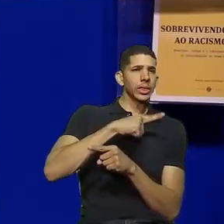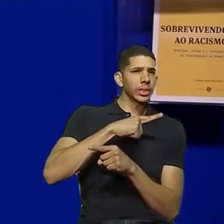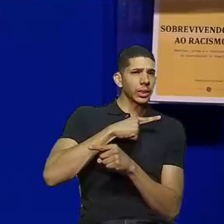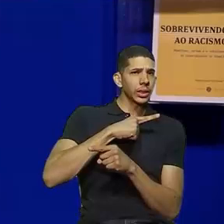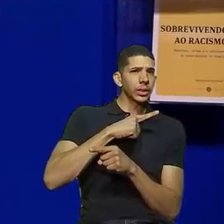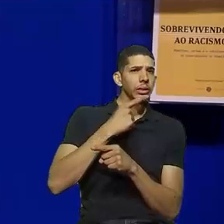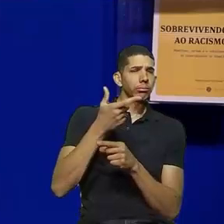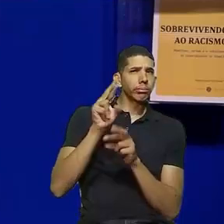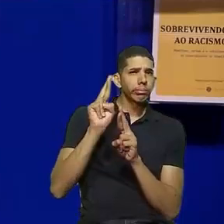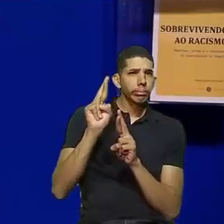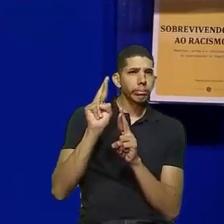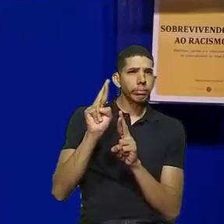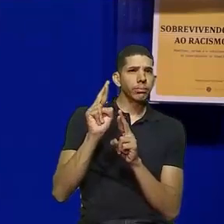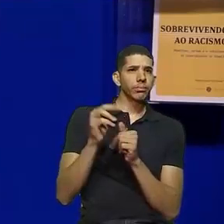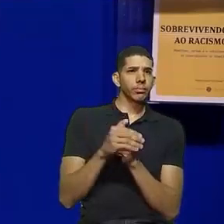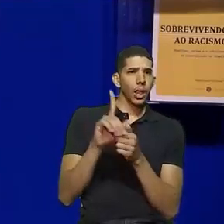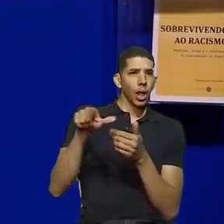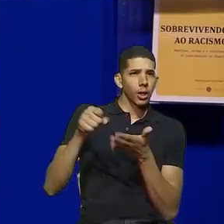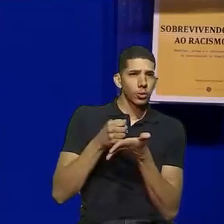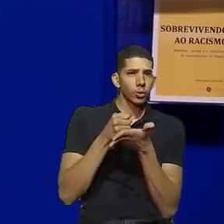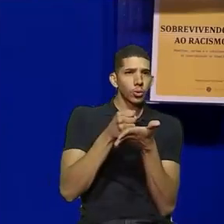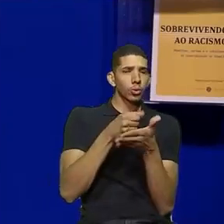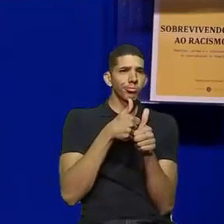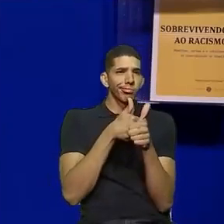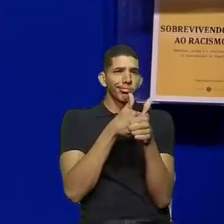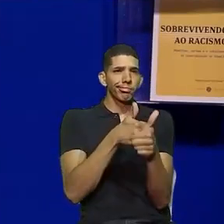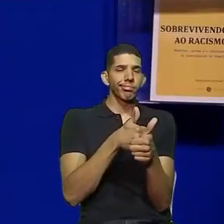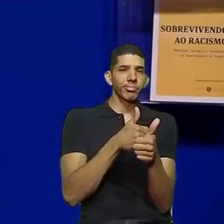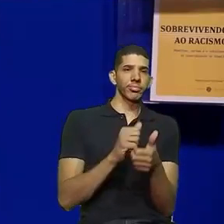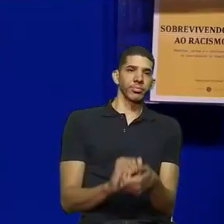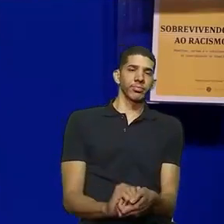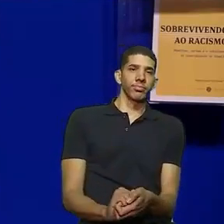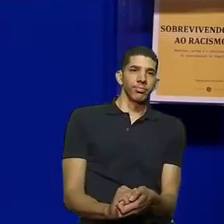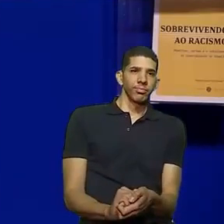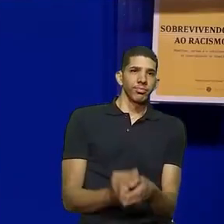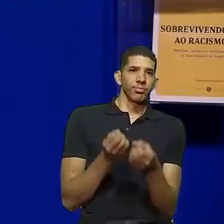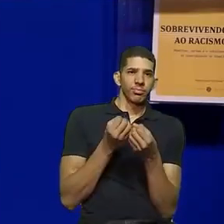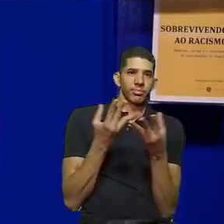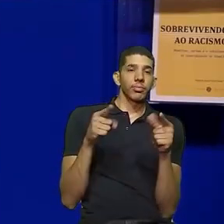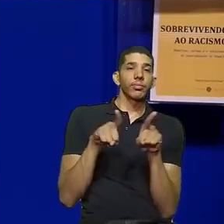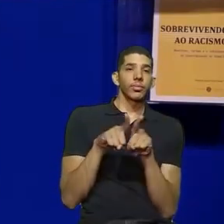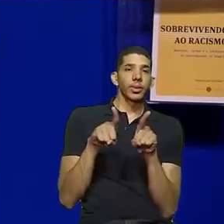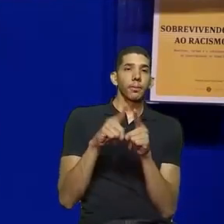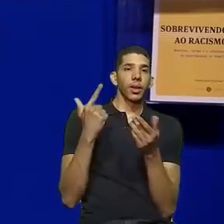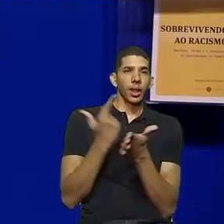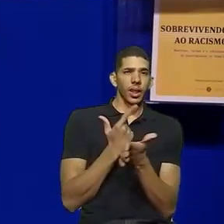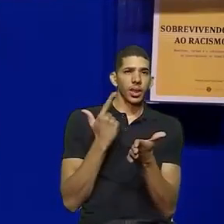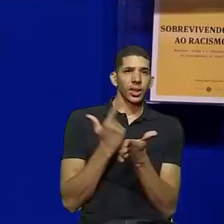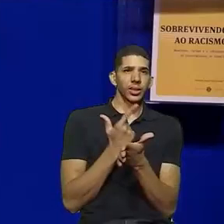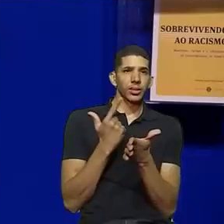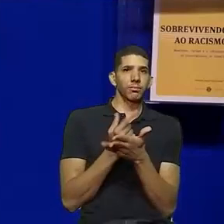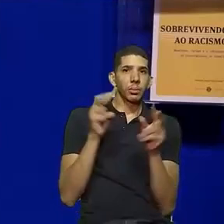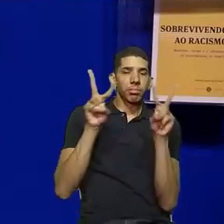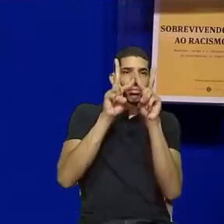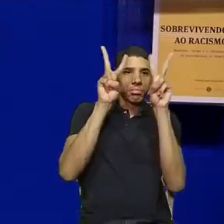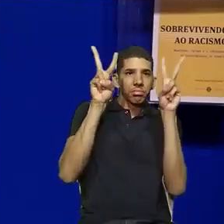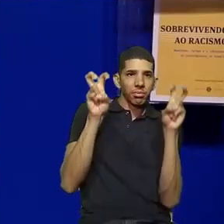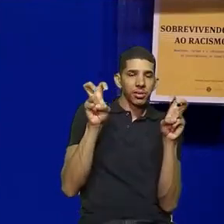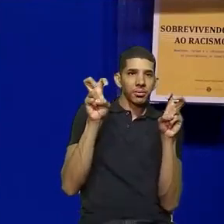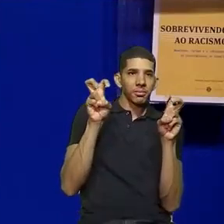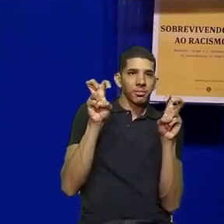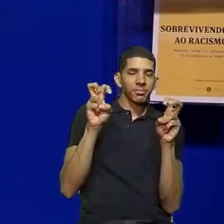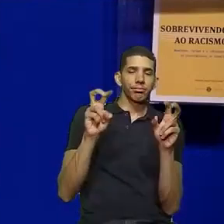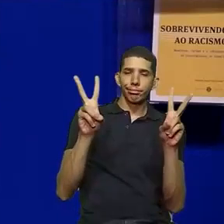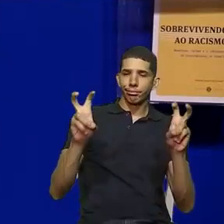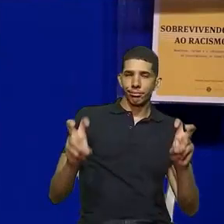títulos de Conceição Evaristo, tais como Beco da Memória, Ponciar Vicêncio, Canção para Ninar Menino Grande e Olhos d'Água.